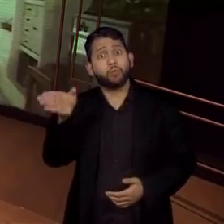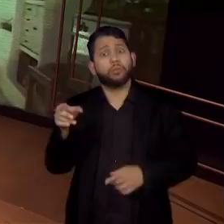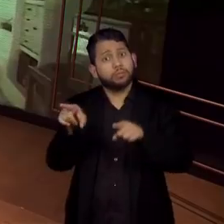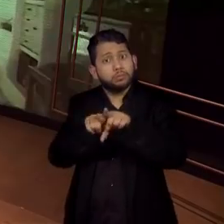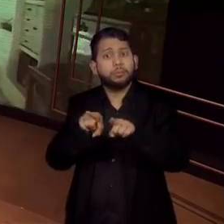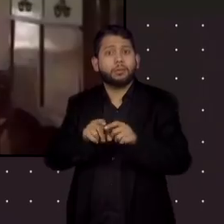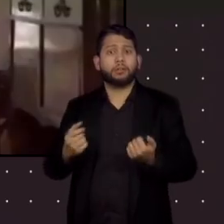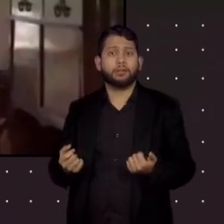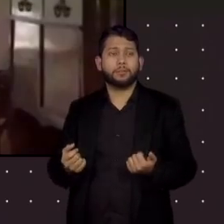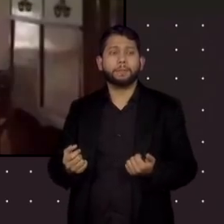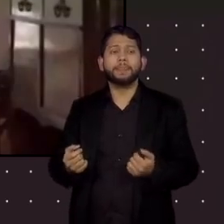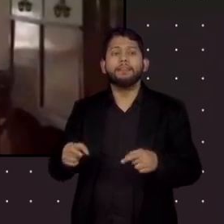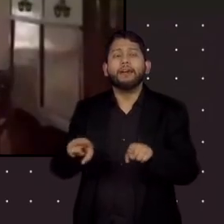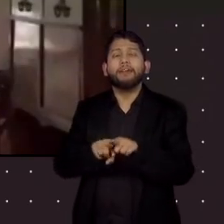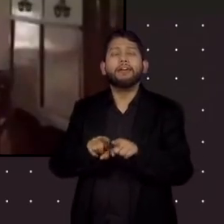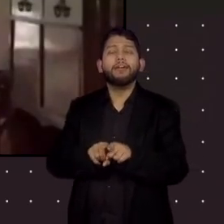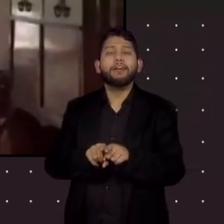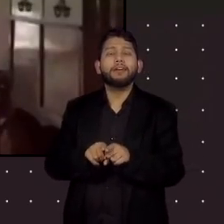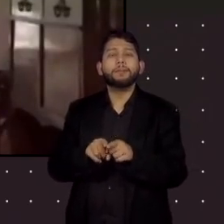tive uma